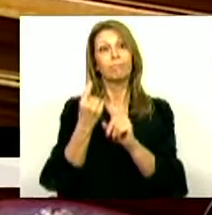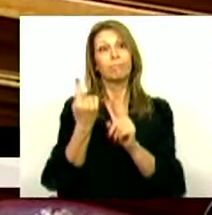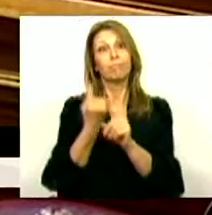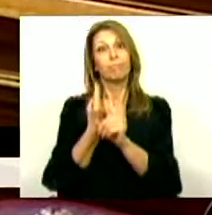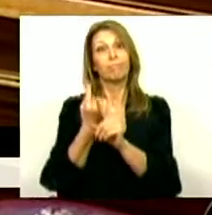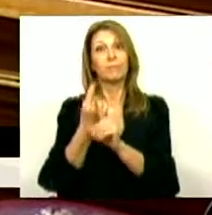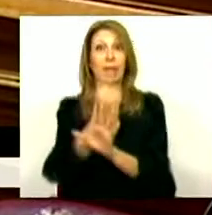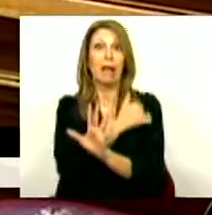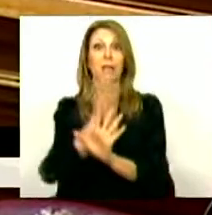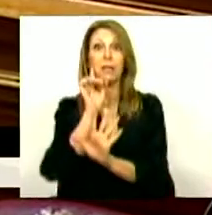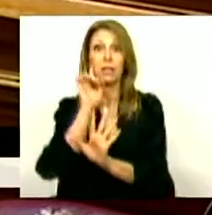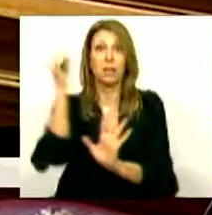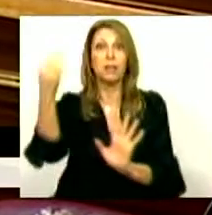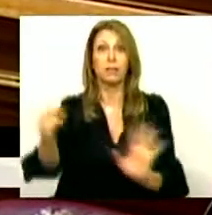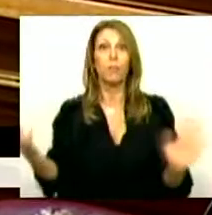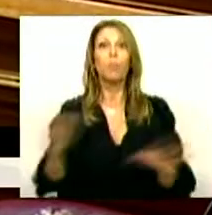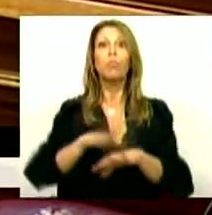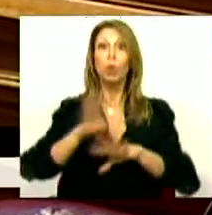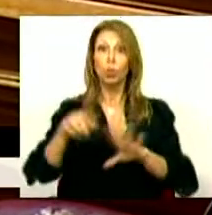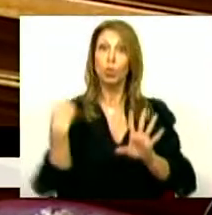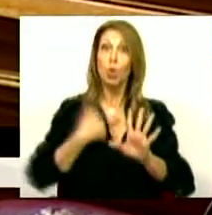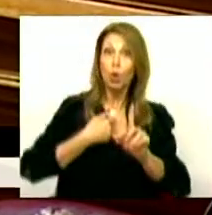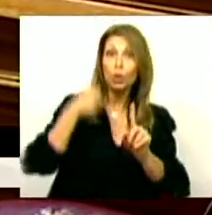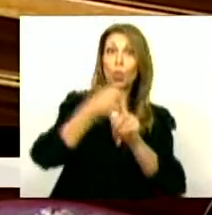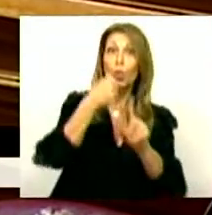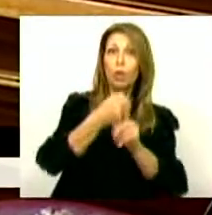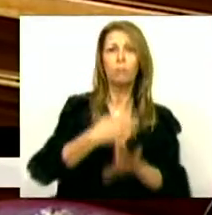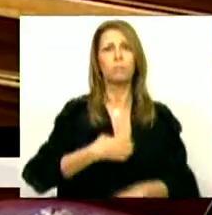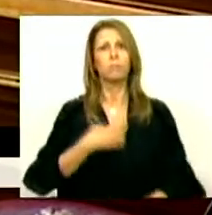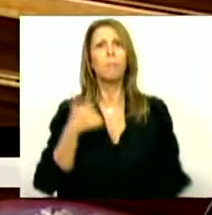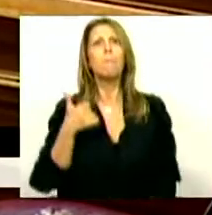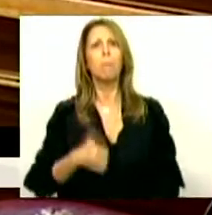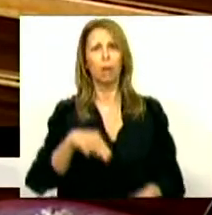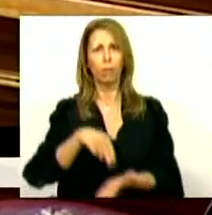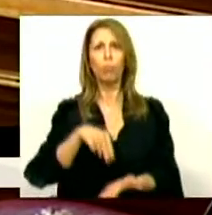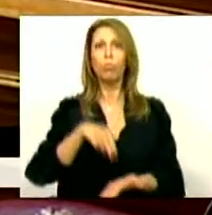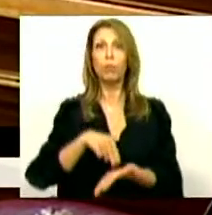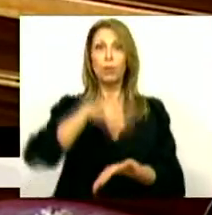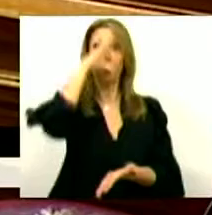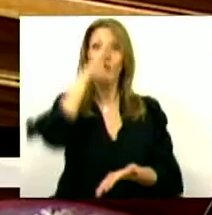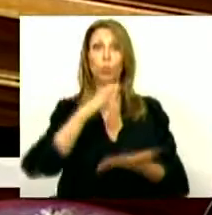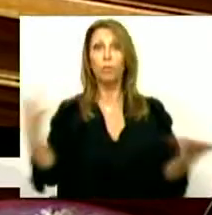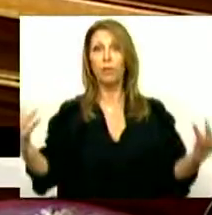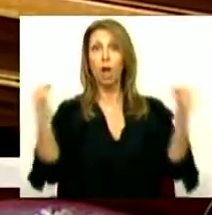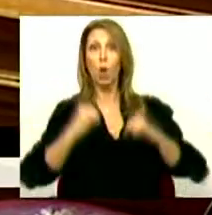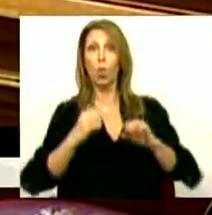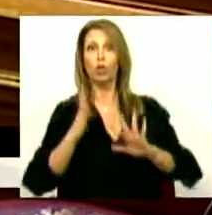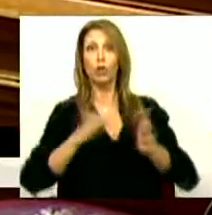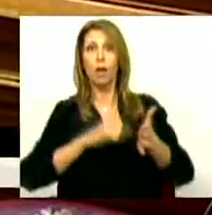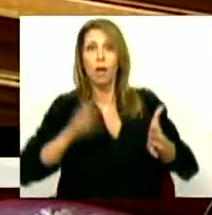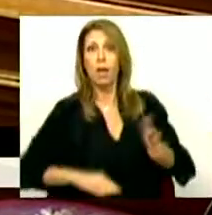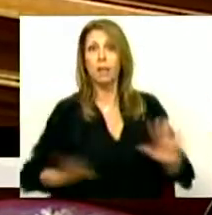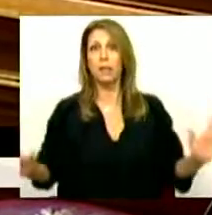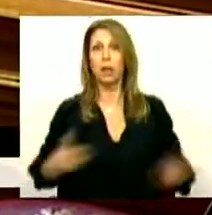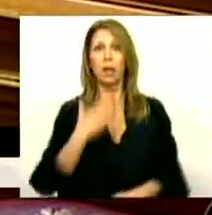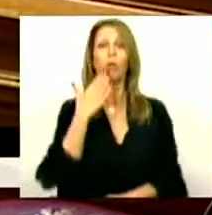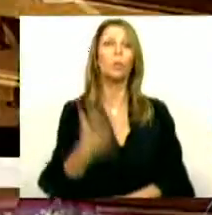lutámos e estamos por isso muito confortáveis com a posição do Governo e com o acordo assinado. Obrigado.